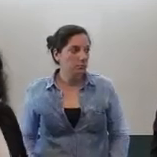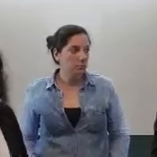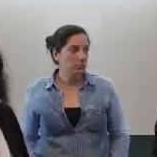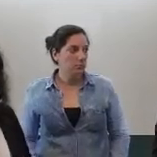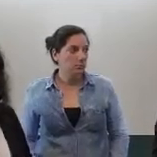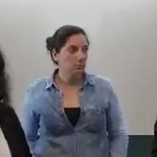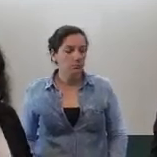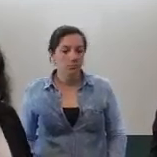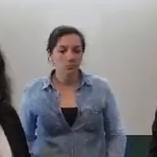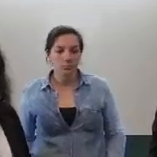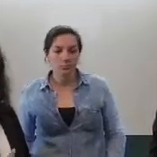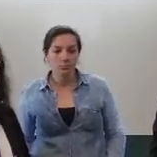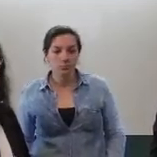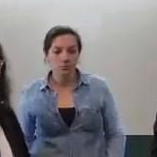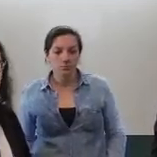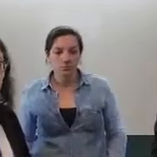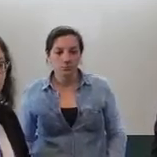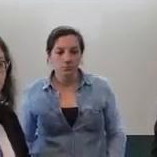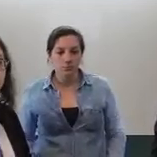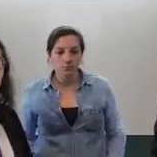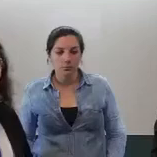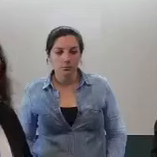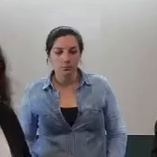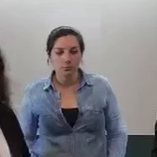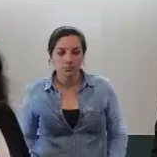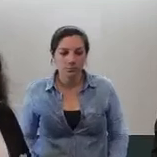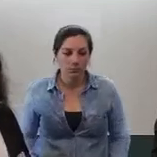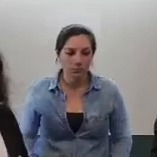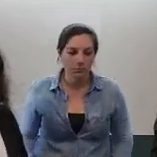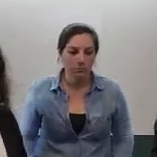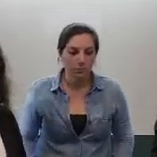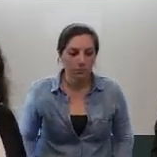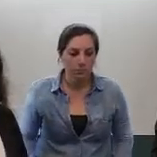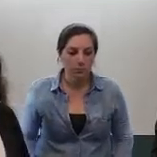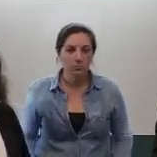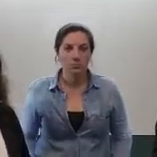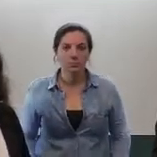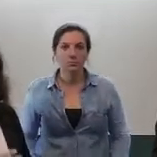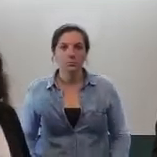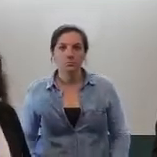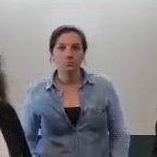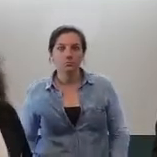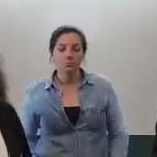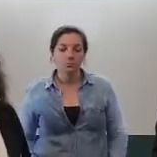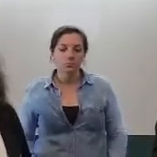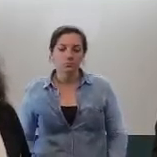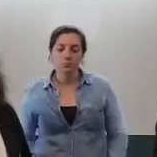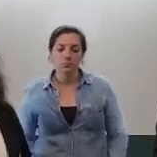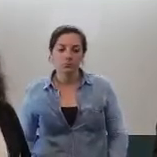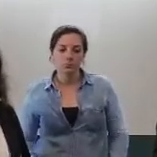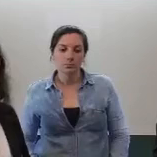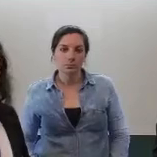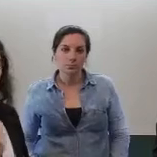e das páginas do documento, tem a 6024, a 6027 para você fazer o